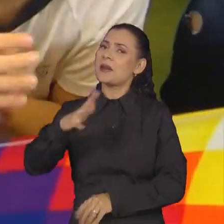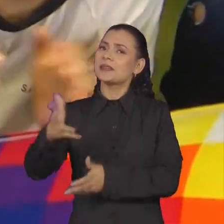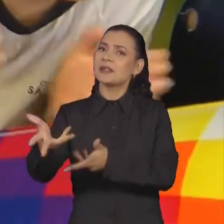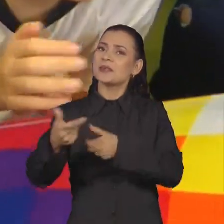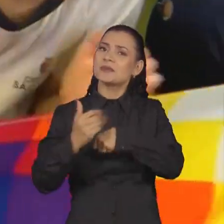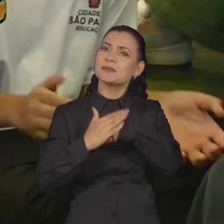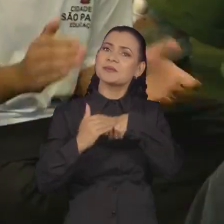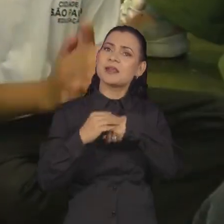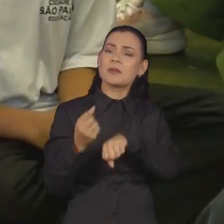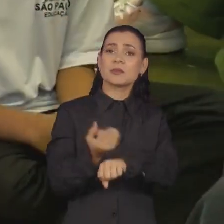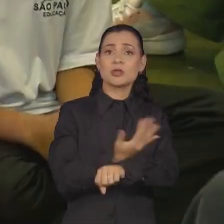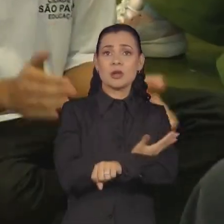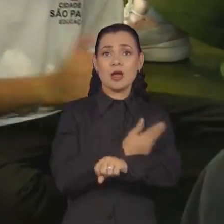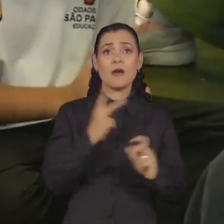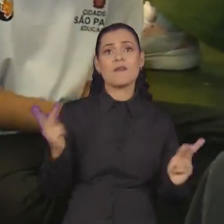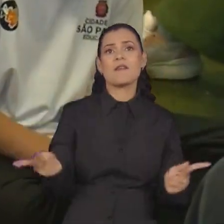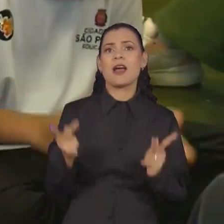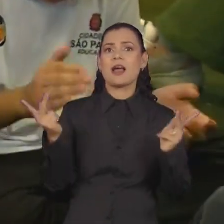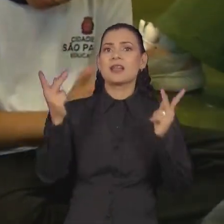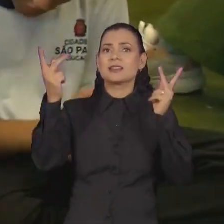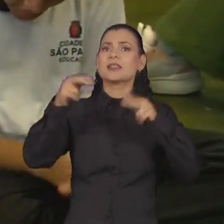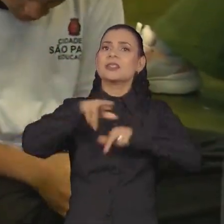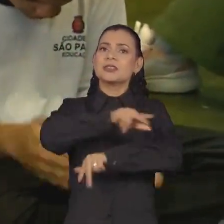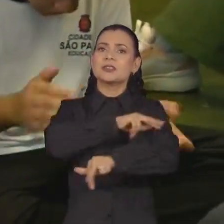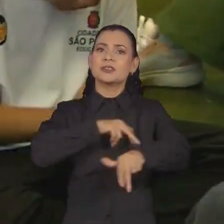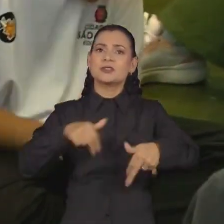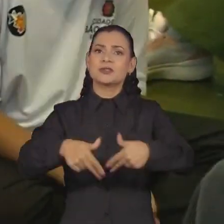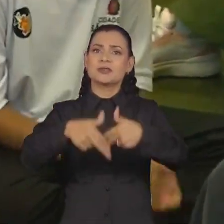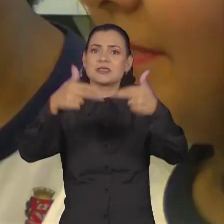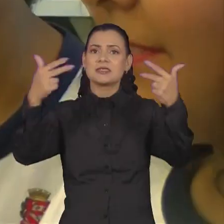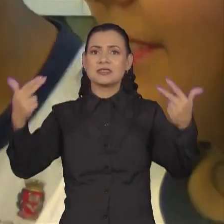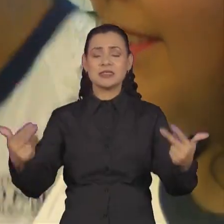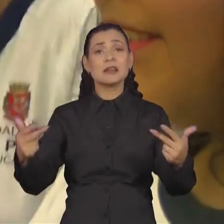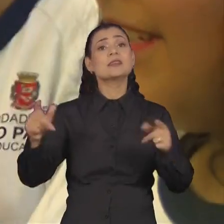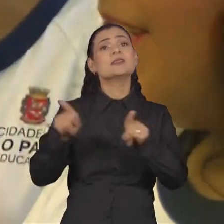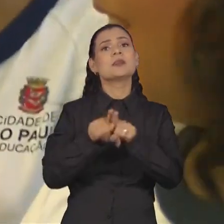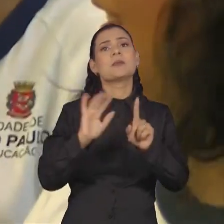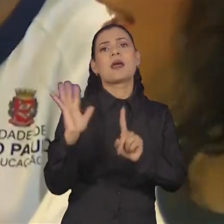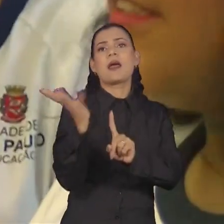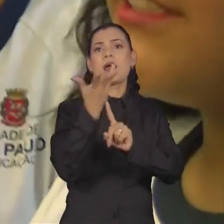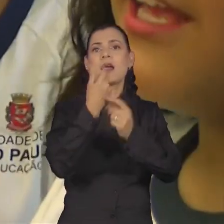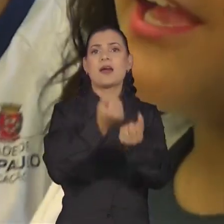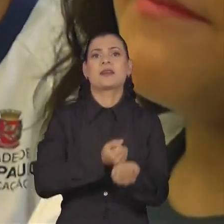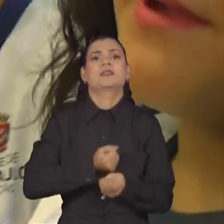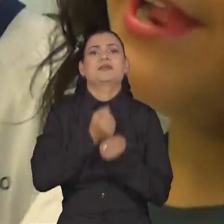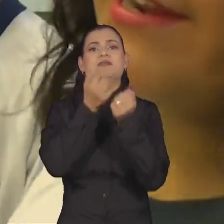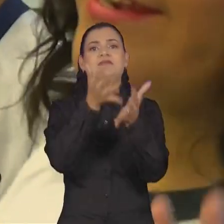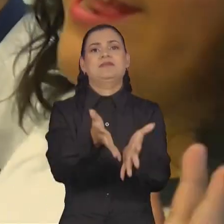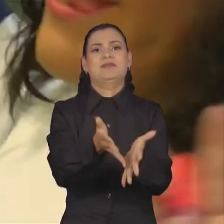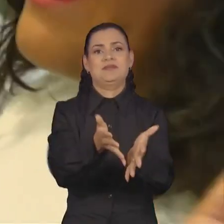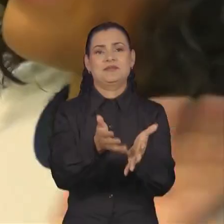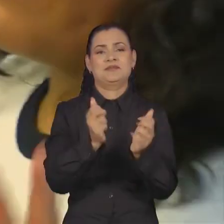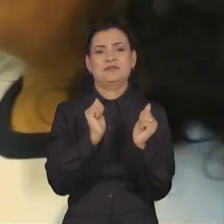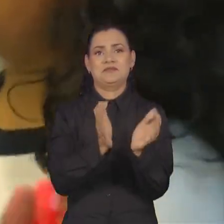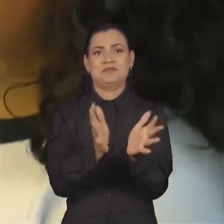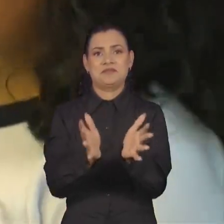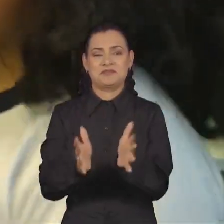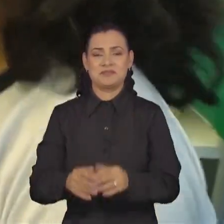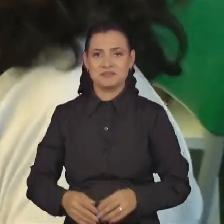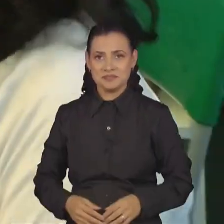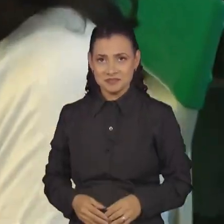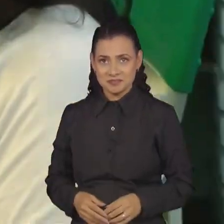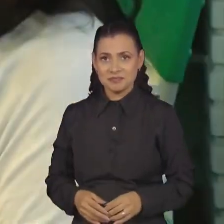acolhimento emocional, valorização da diversidade e expressão artística. Eu não sou marinheiro, sou